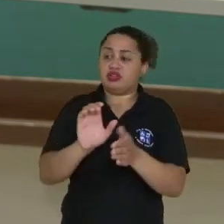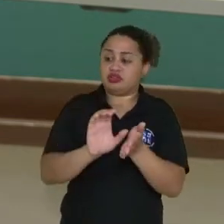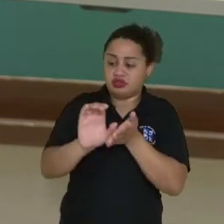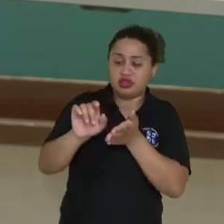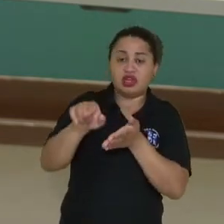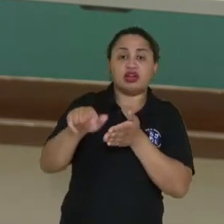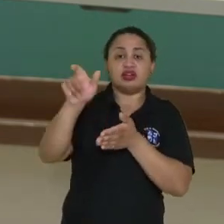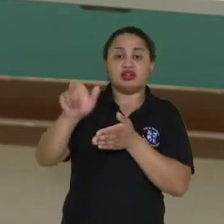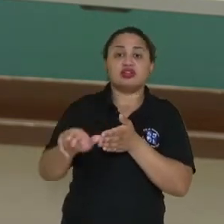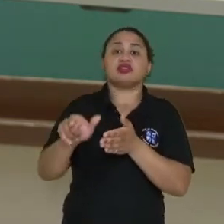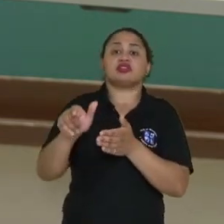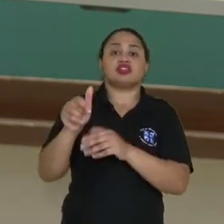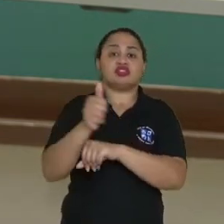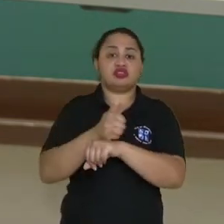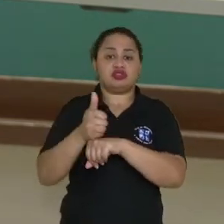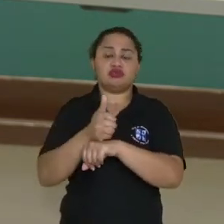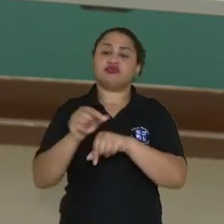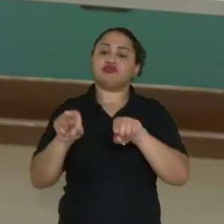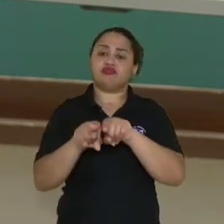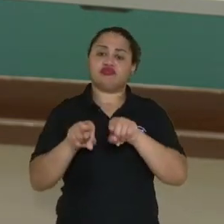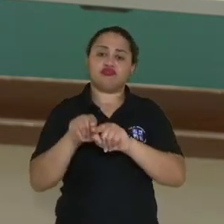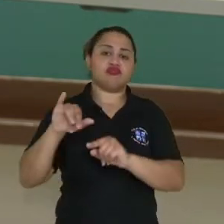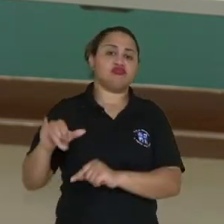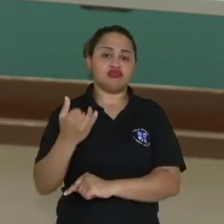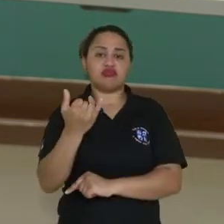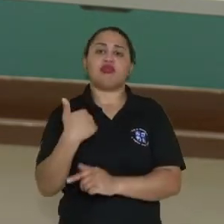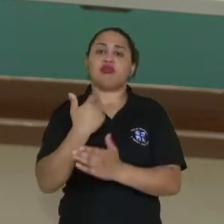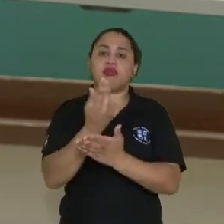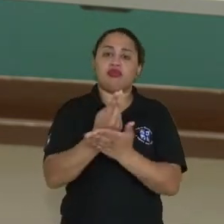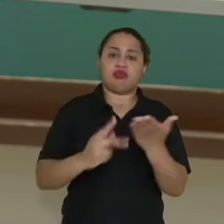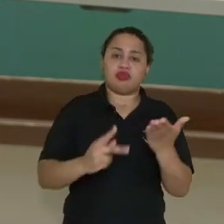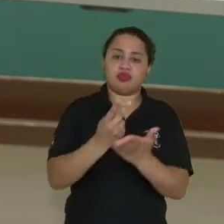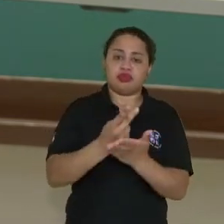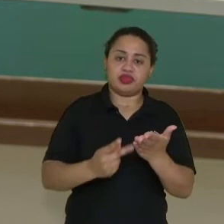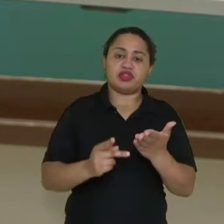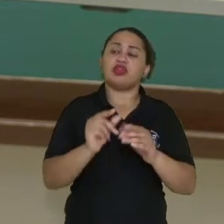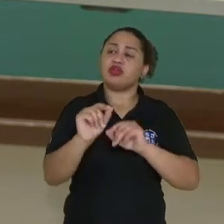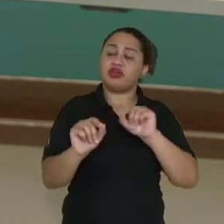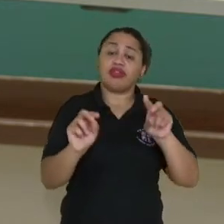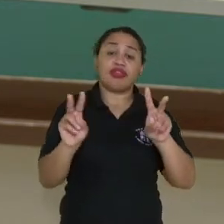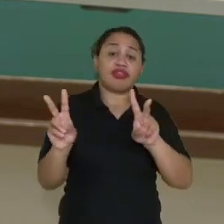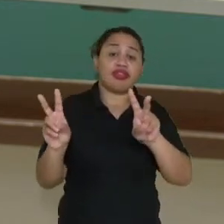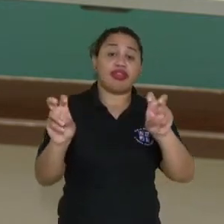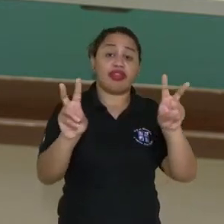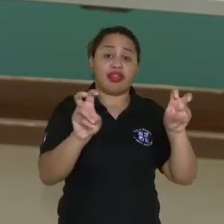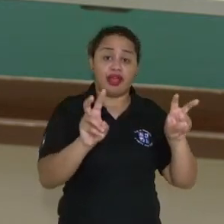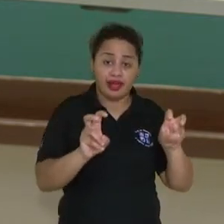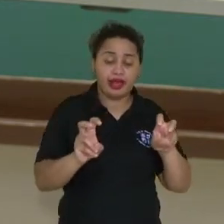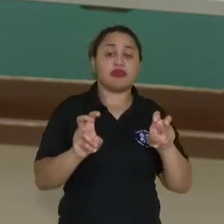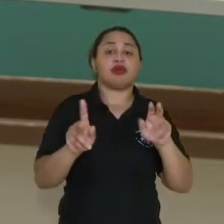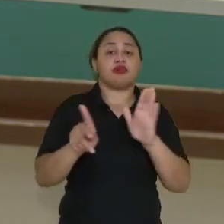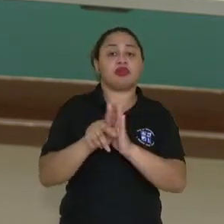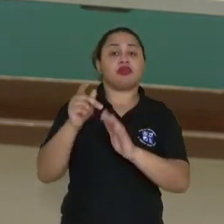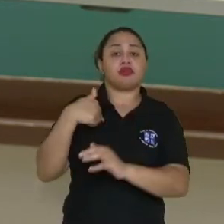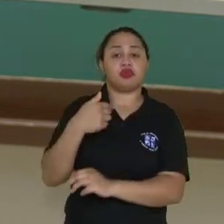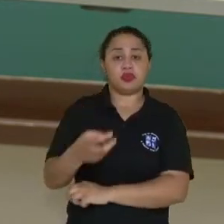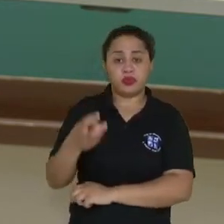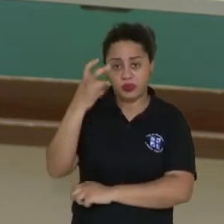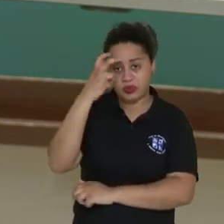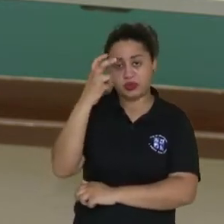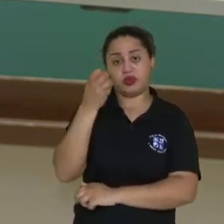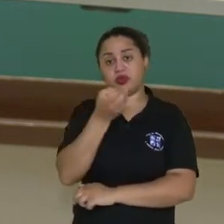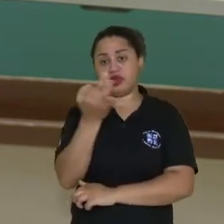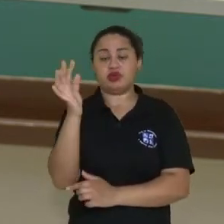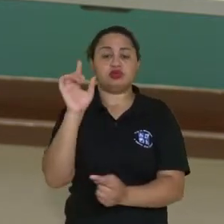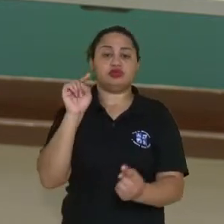poeta e se deliciar aí, né, com essas poesias que são feitas abordando determinados aspectos da cultura, algumas com